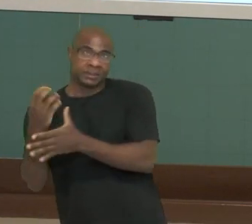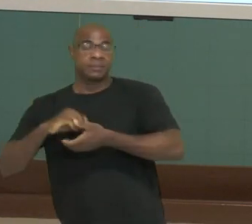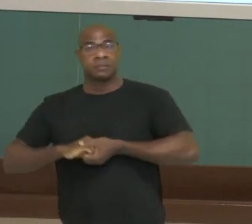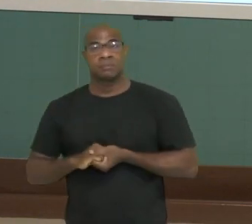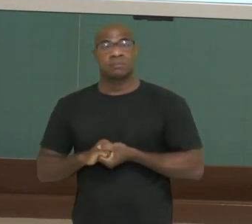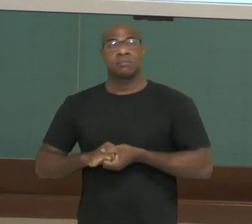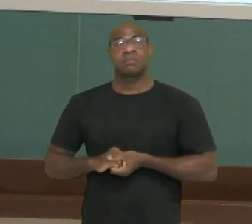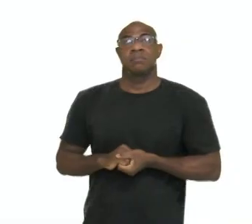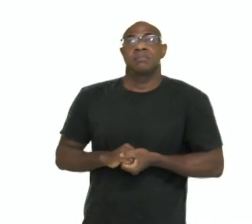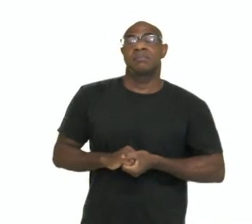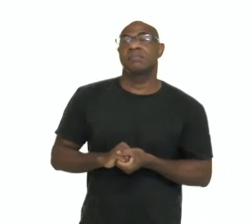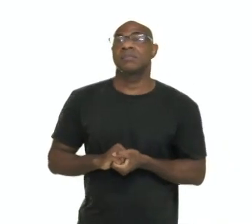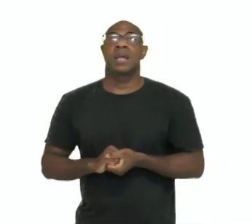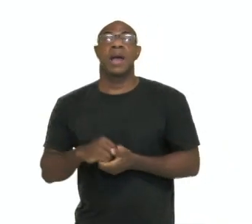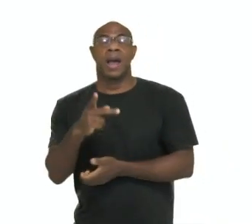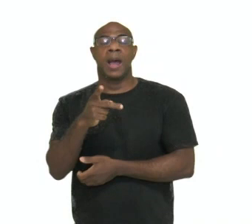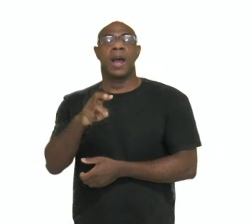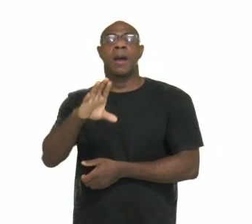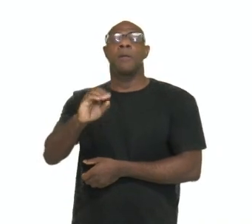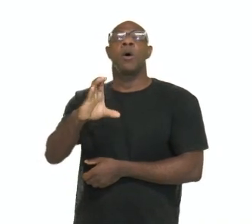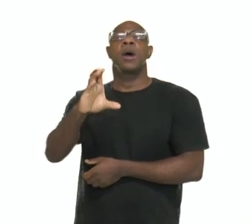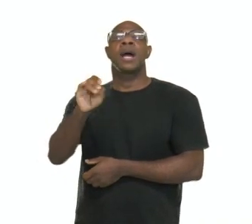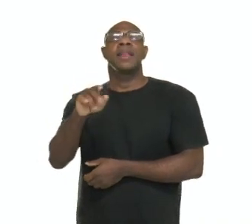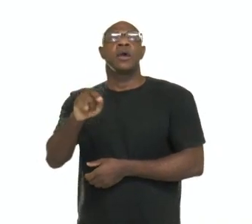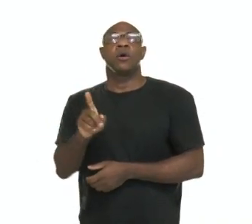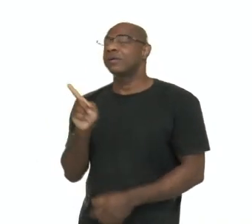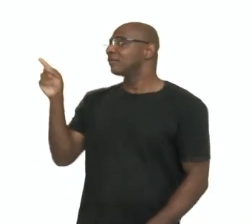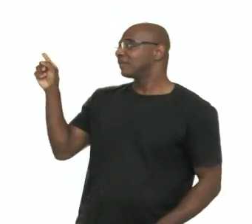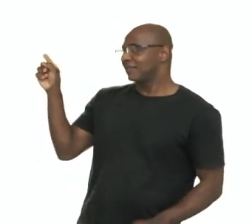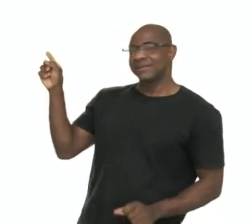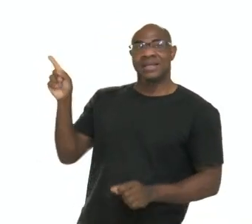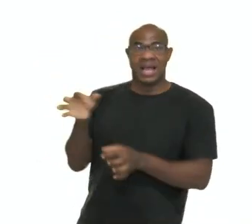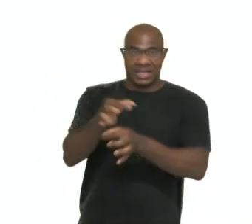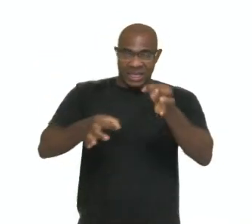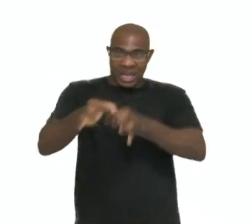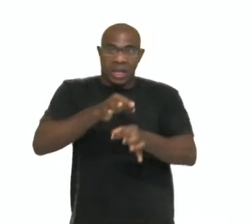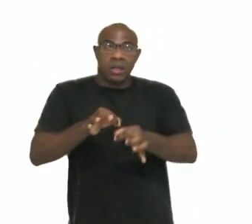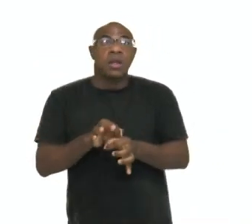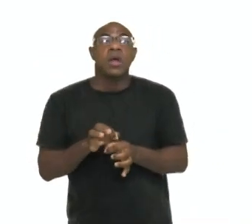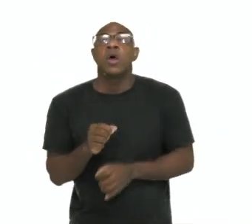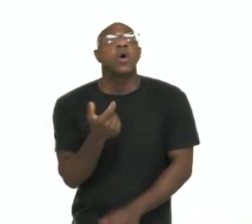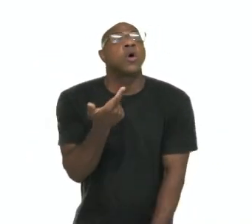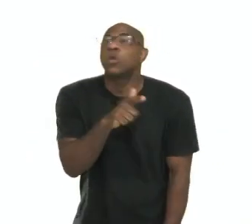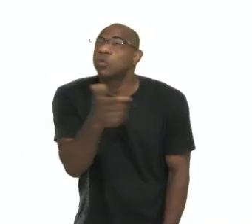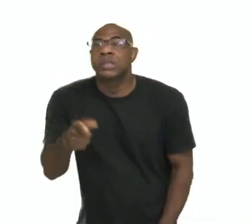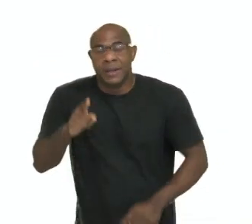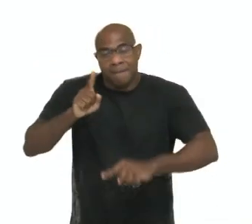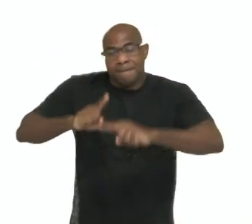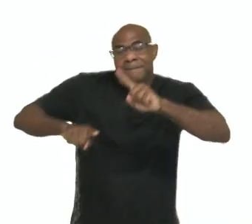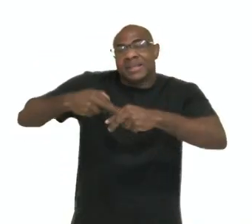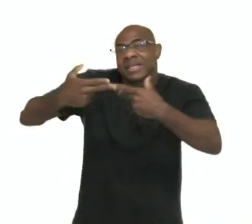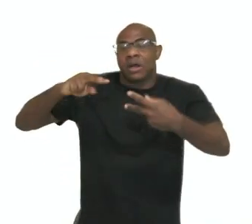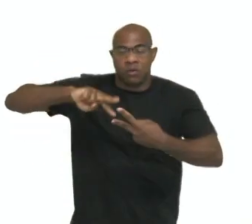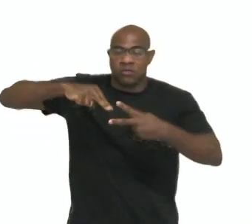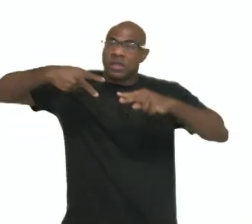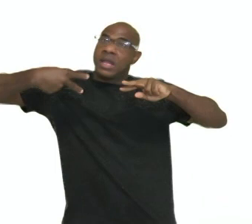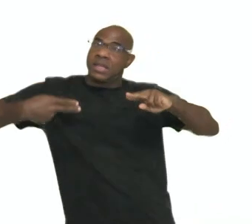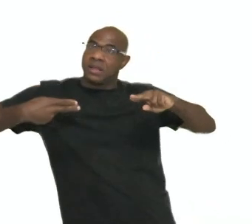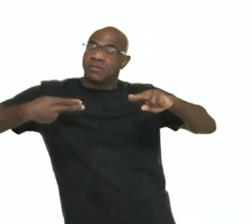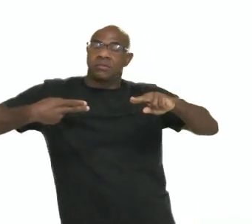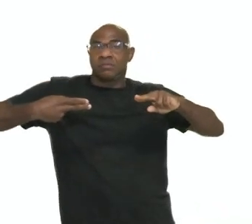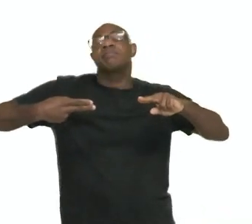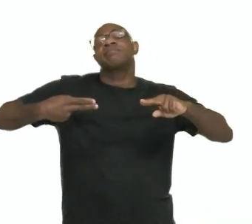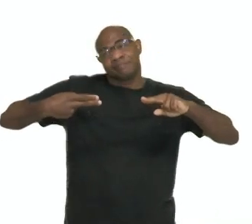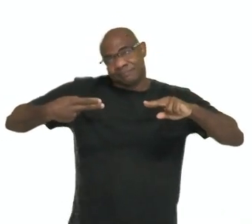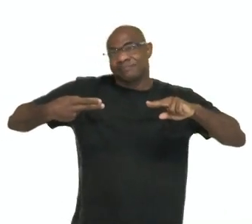As células procariontes destacam-se por não apresentar o material genético